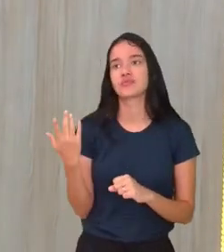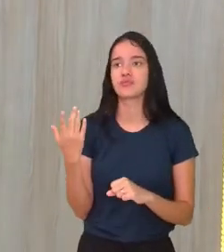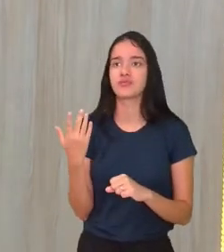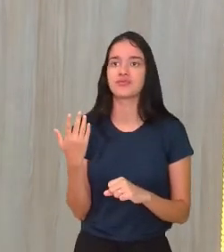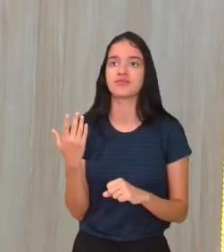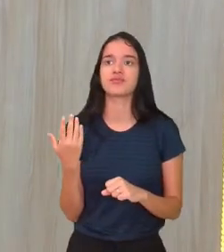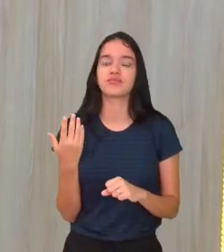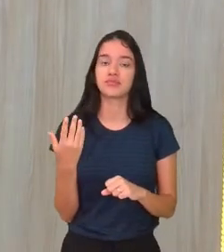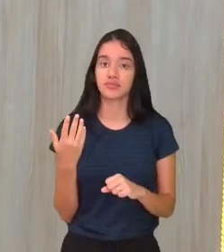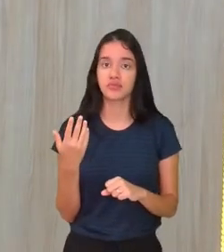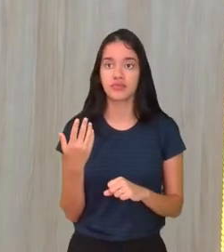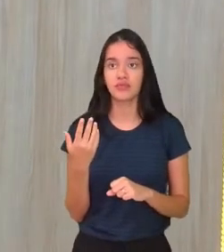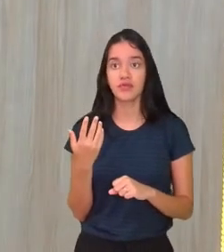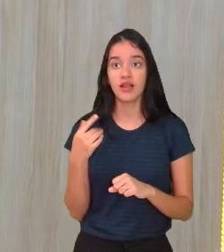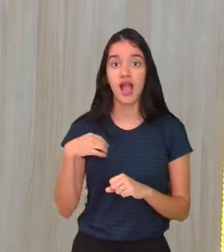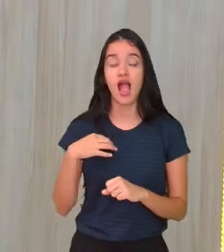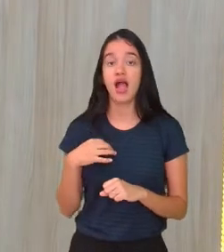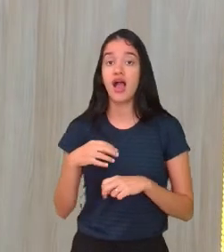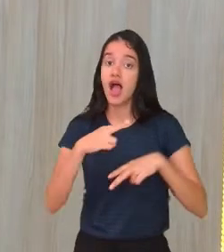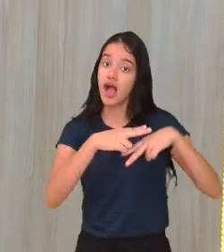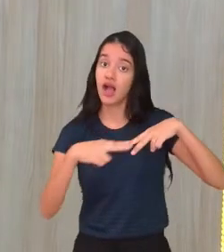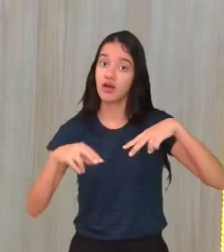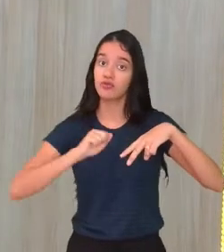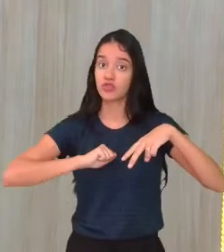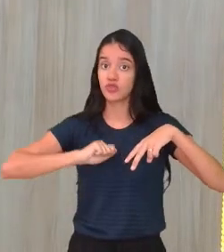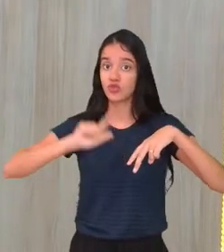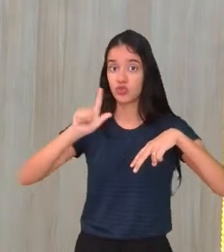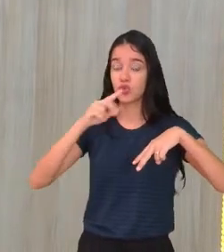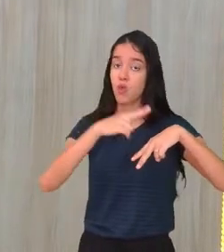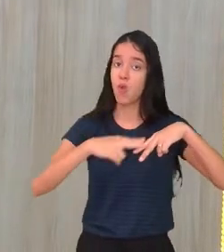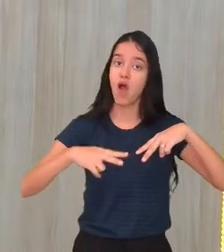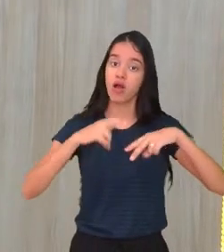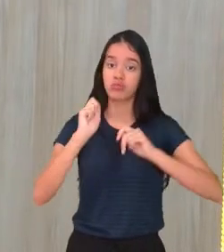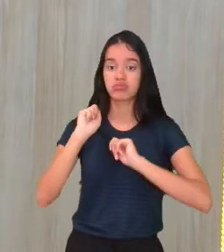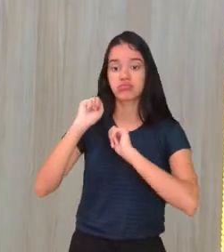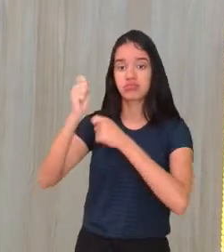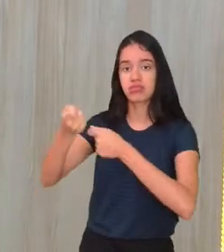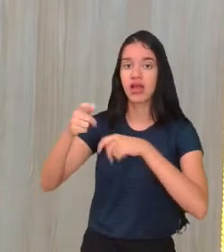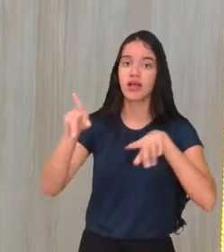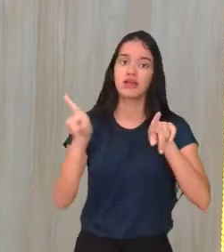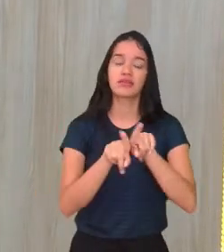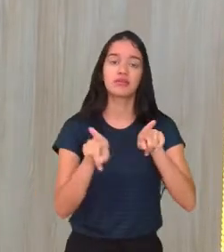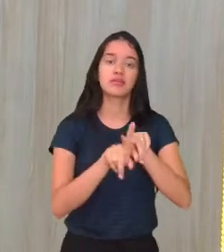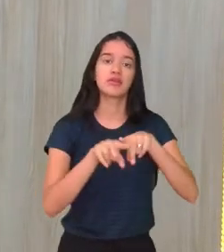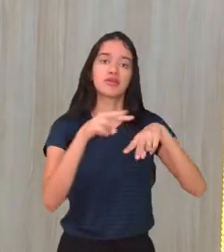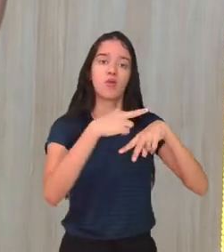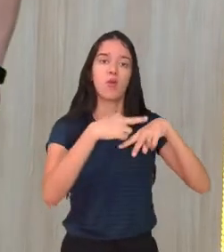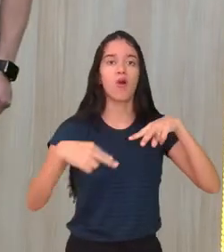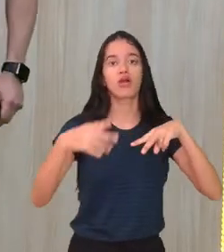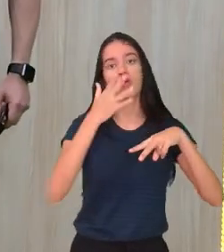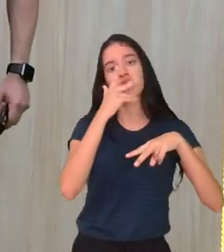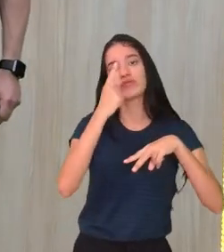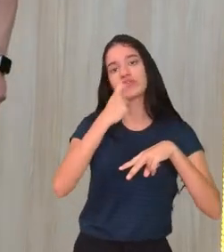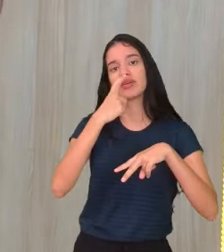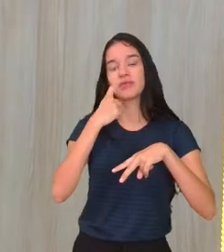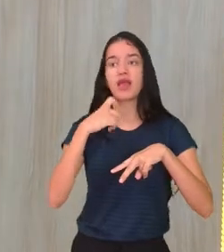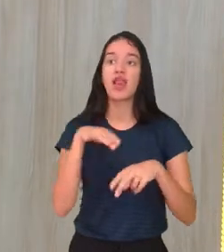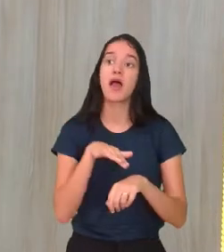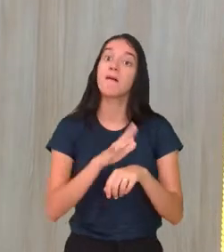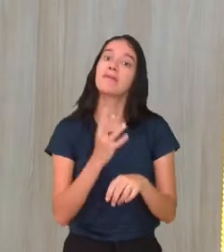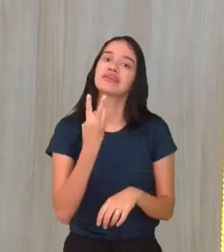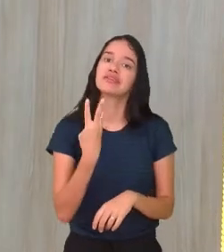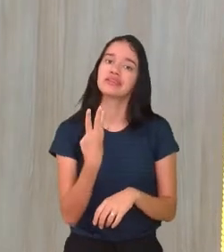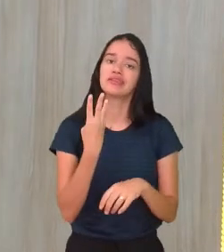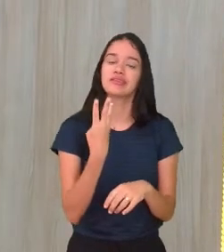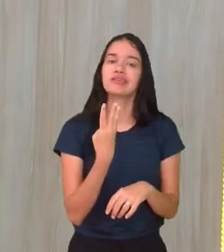a calça azul, com a calça de pescador e com a calça vermelha. Temos aí também mais